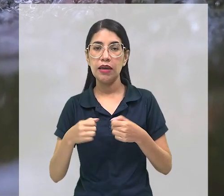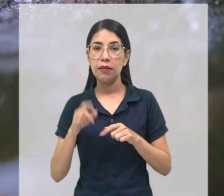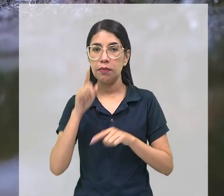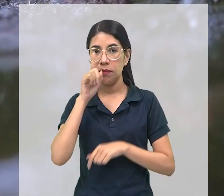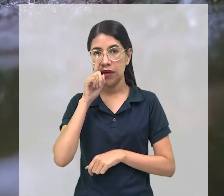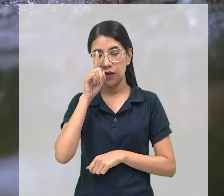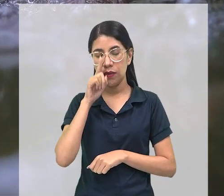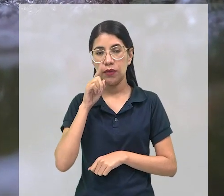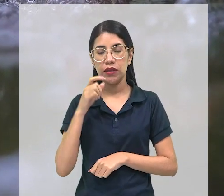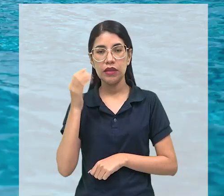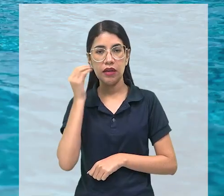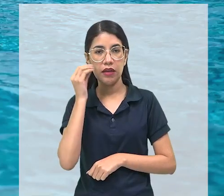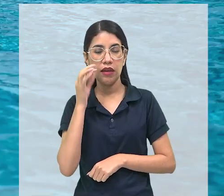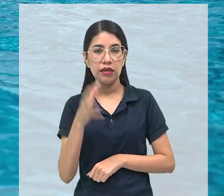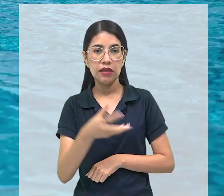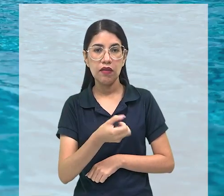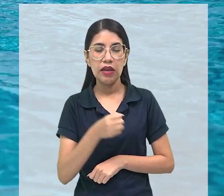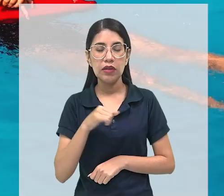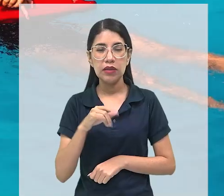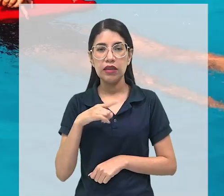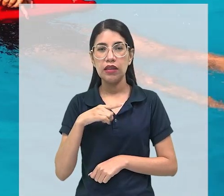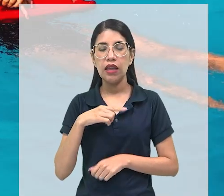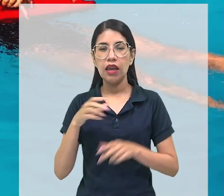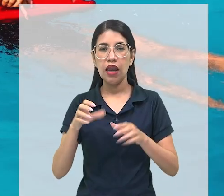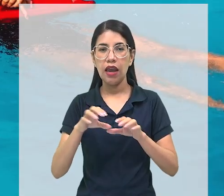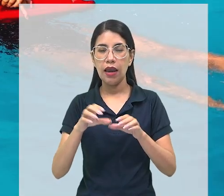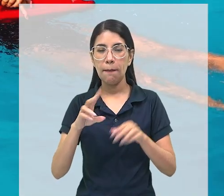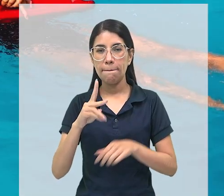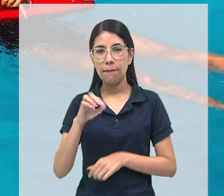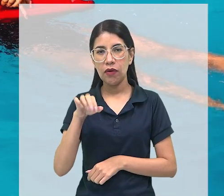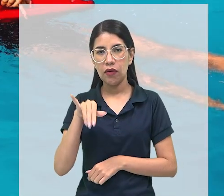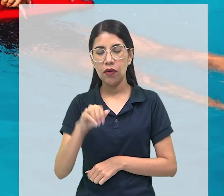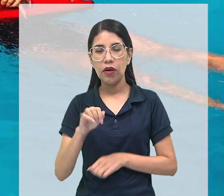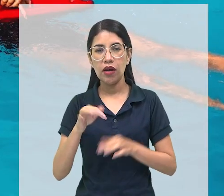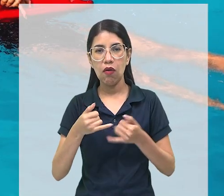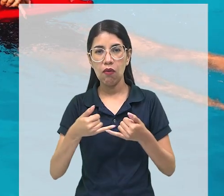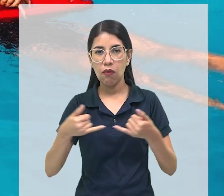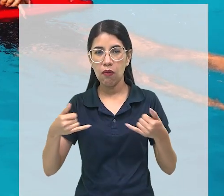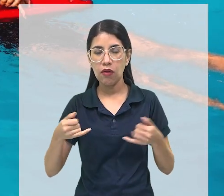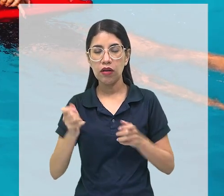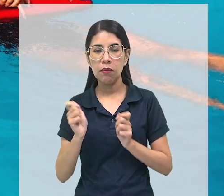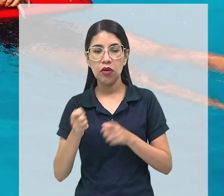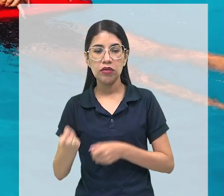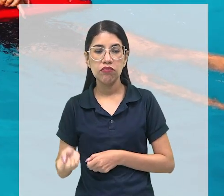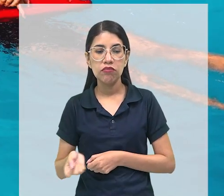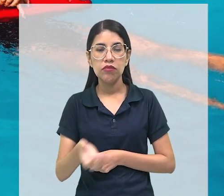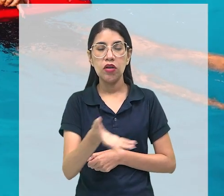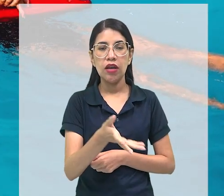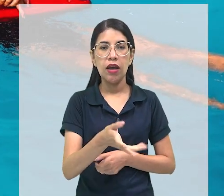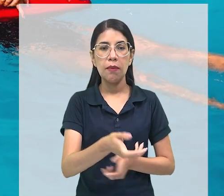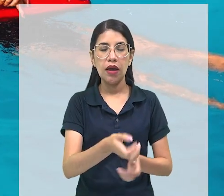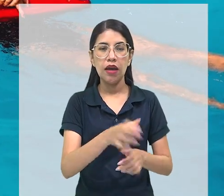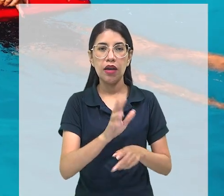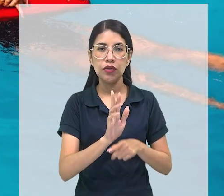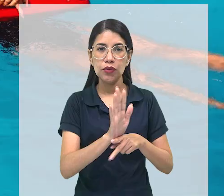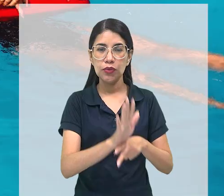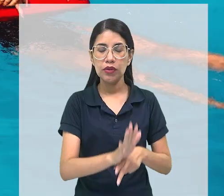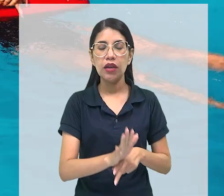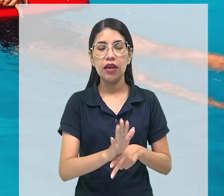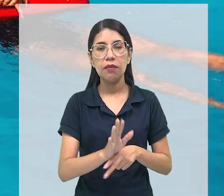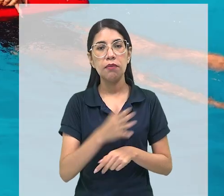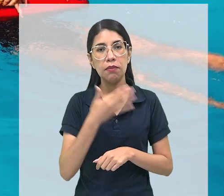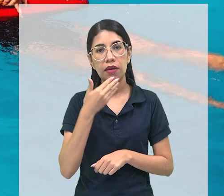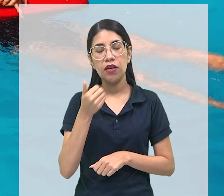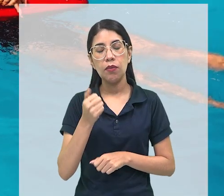alguém. Então, se você tiver boias, corda, alguma coisa que você possa jogar para ajudar a vítima, é melhor, porque